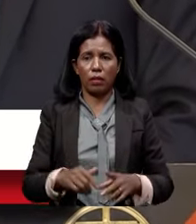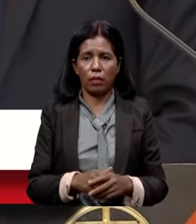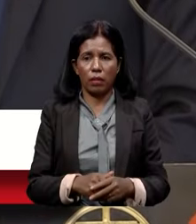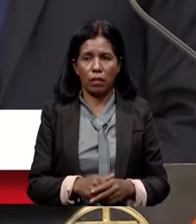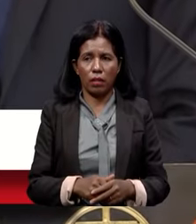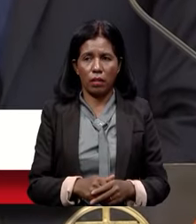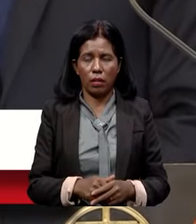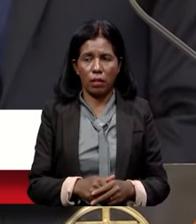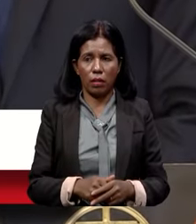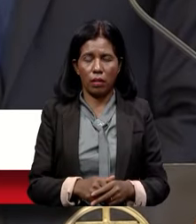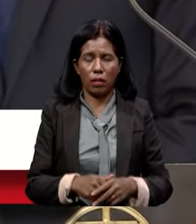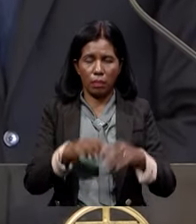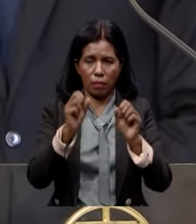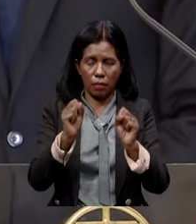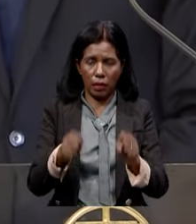para